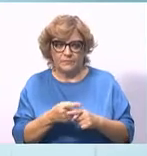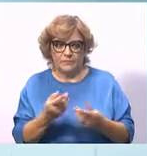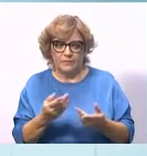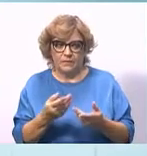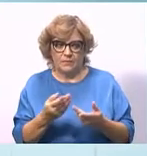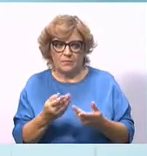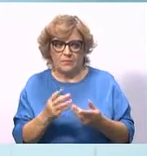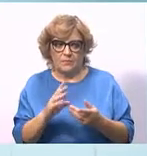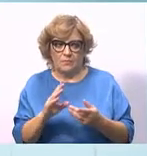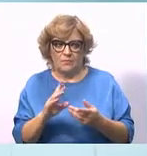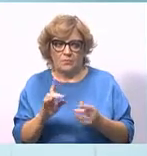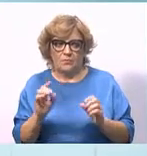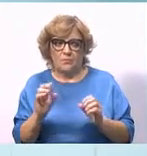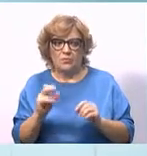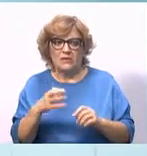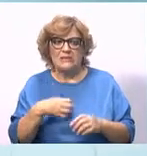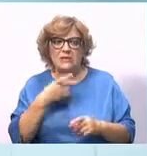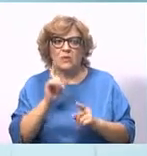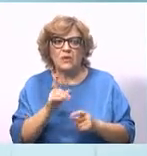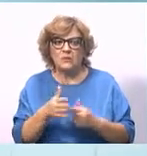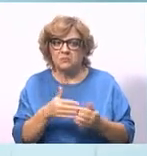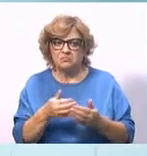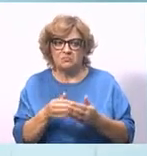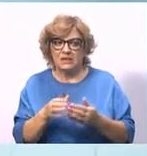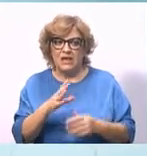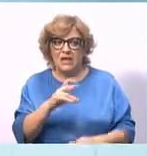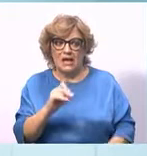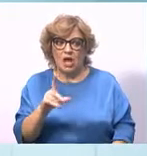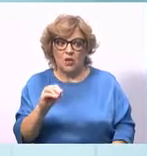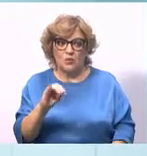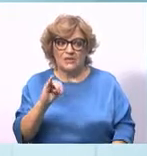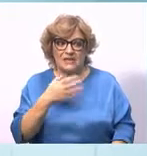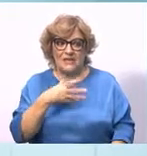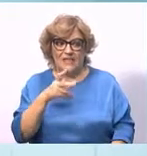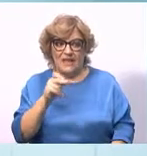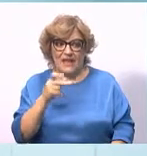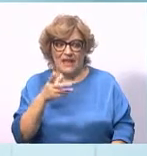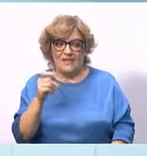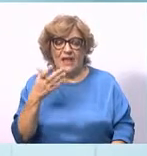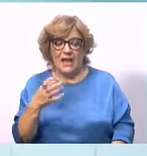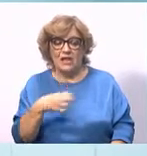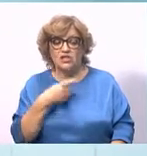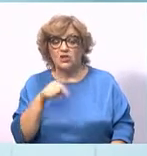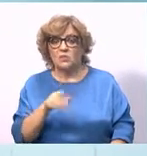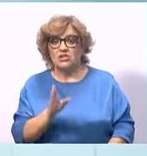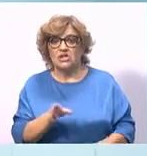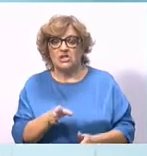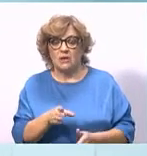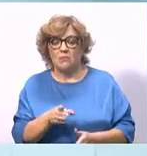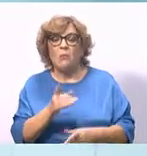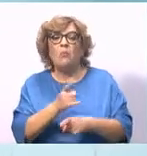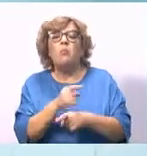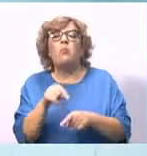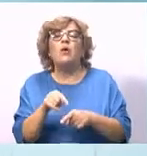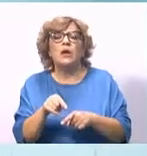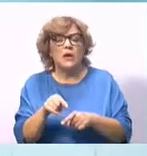facto, e não tanto ao sintoma. O calo, a calosidade, resulta, como dizia há um bocadinho, o sintoma, não é? Portanto,